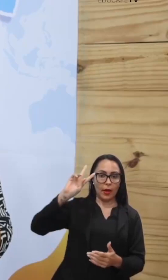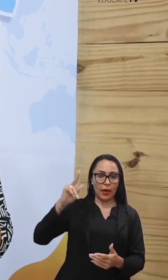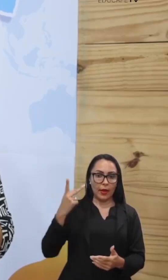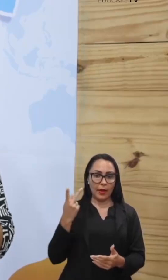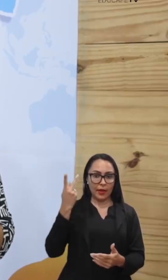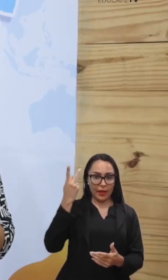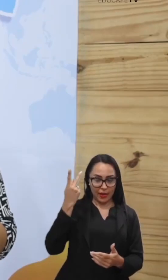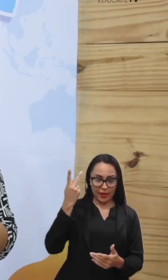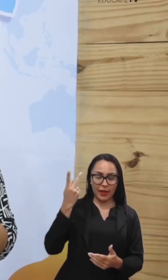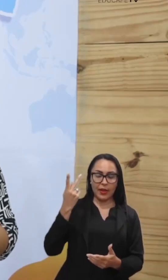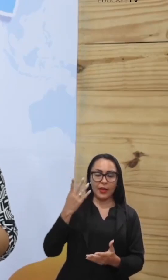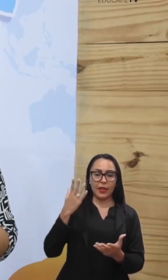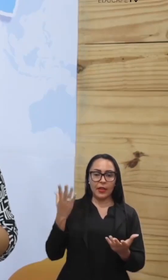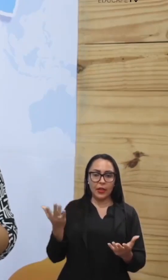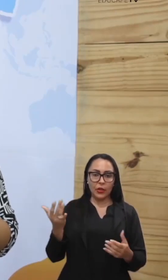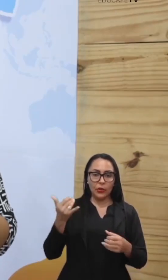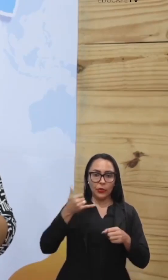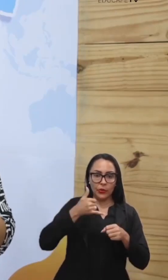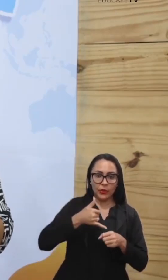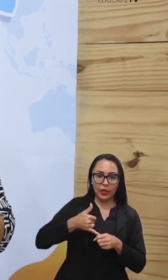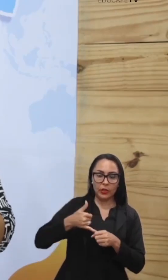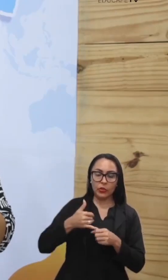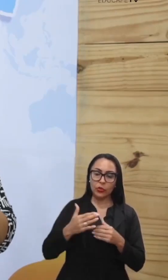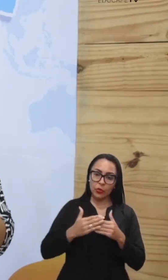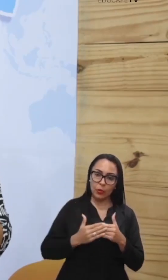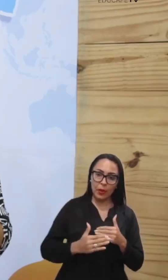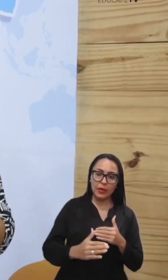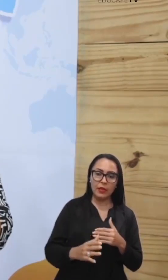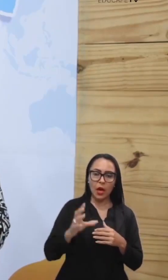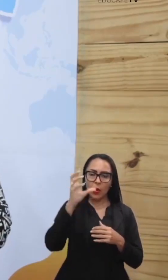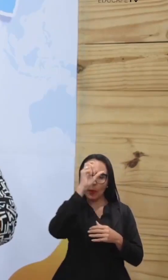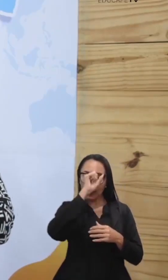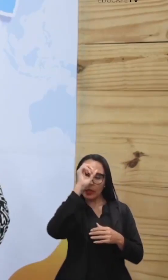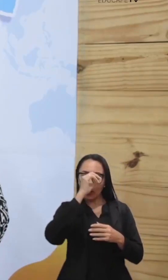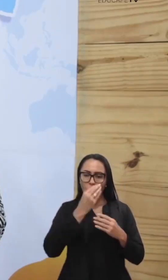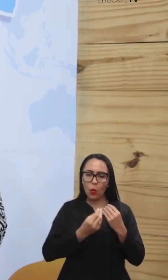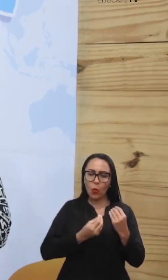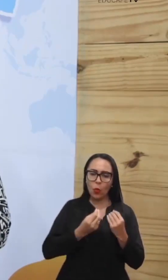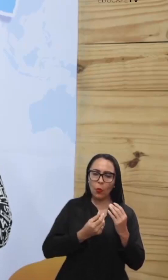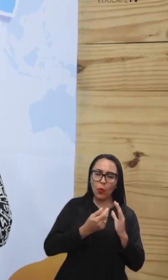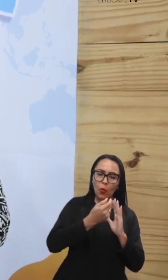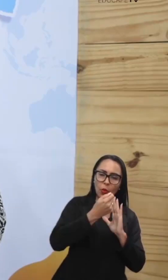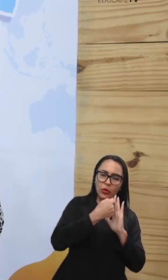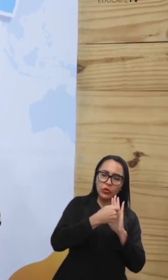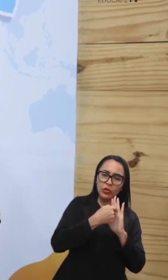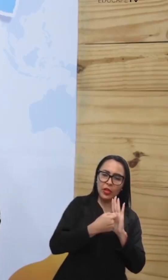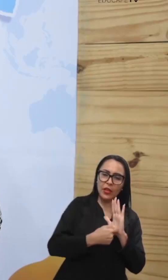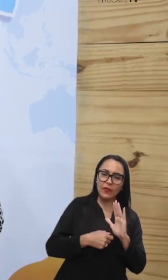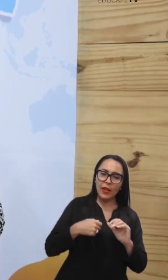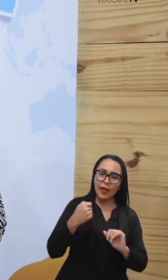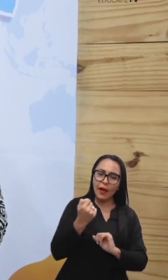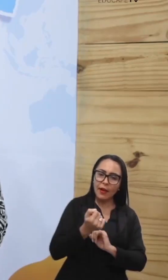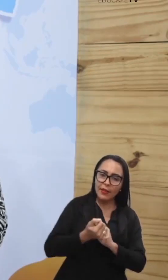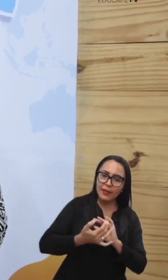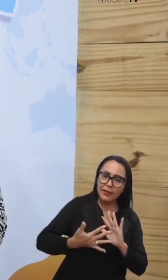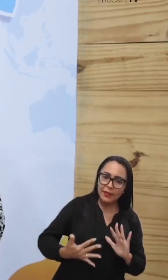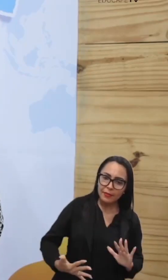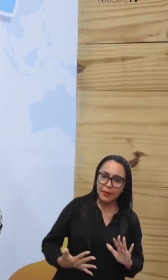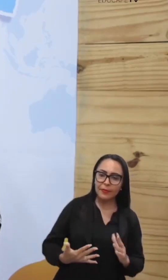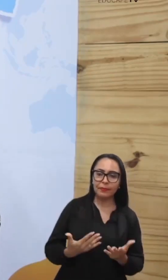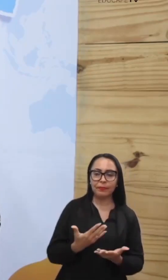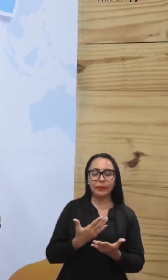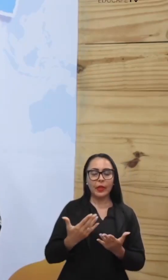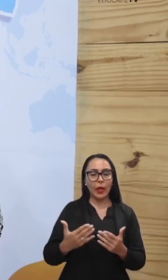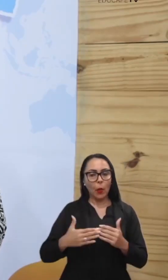Sul, no Rio Grande do Sul, já começaram a aprender como escrever a Libras. Esse é